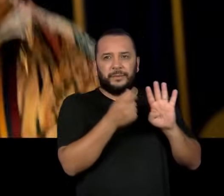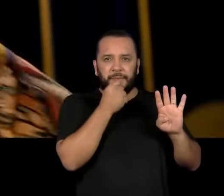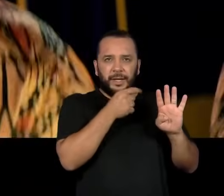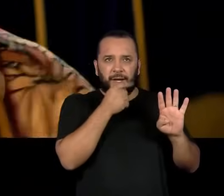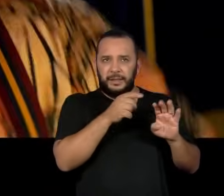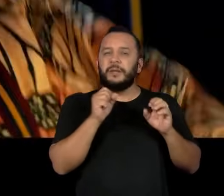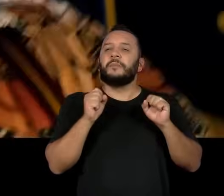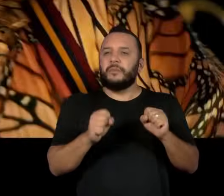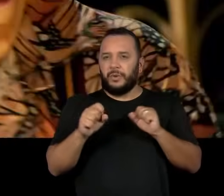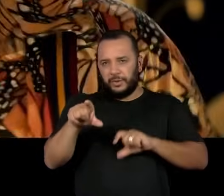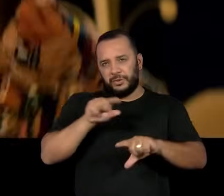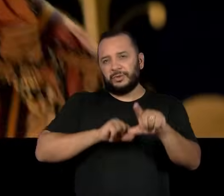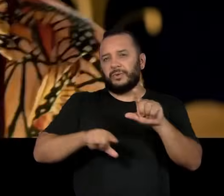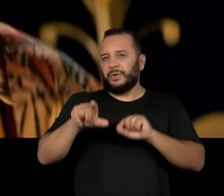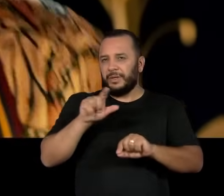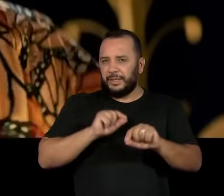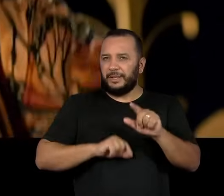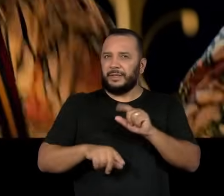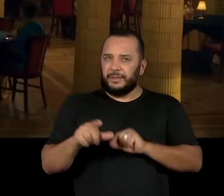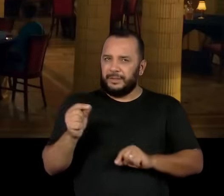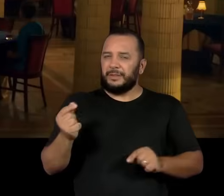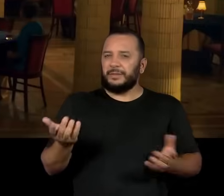escolher.